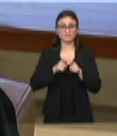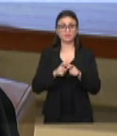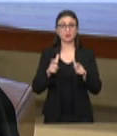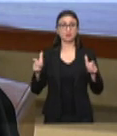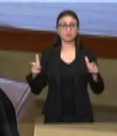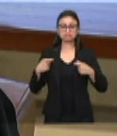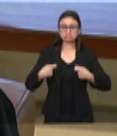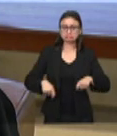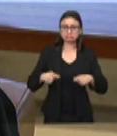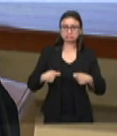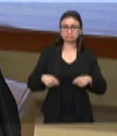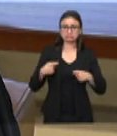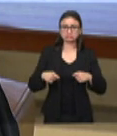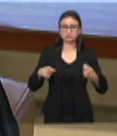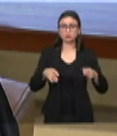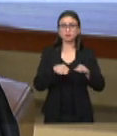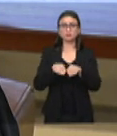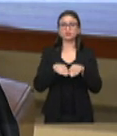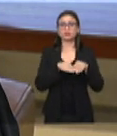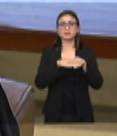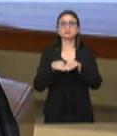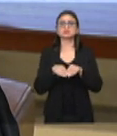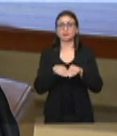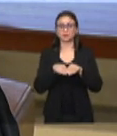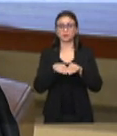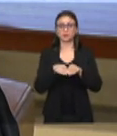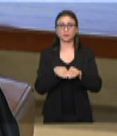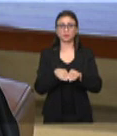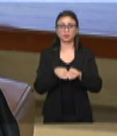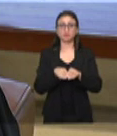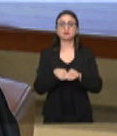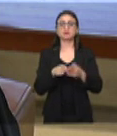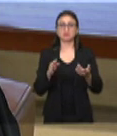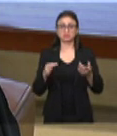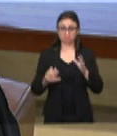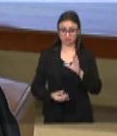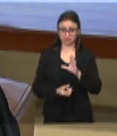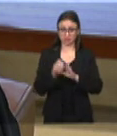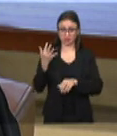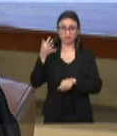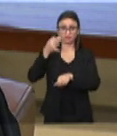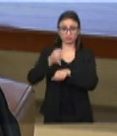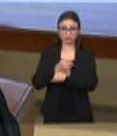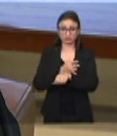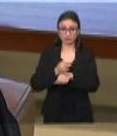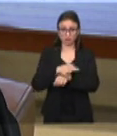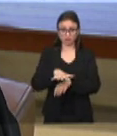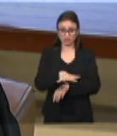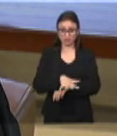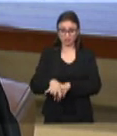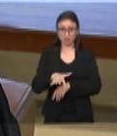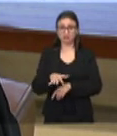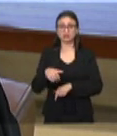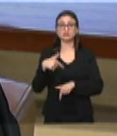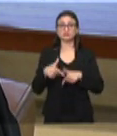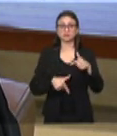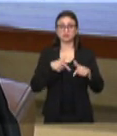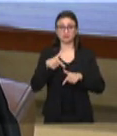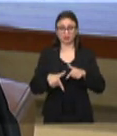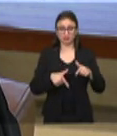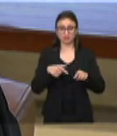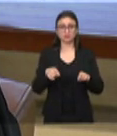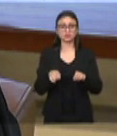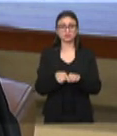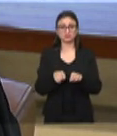à necessidade de uniformização da matéria, enquadrando a criação de feriados no campo do direito do trabalho, considerando